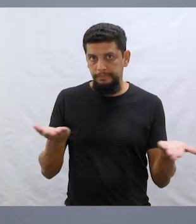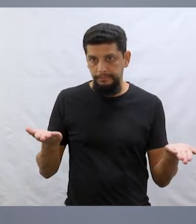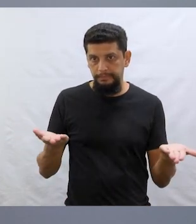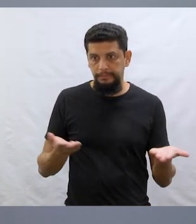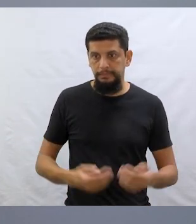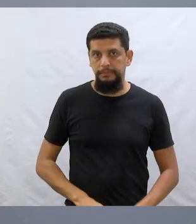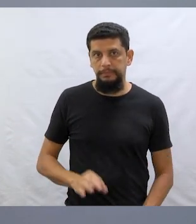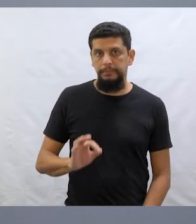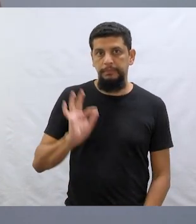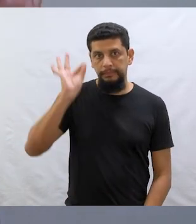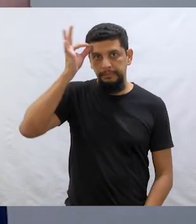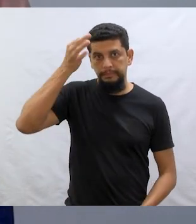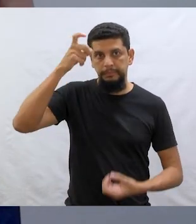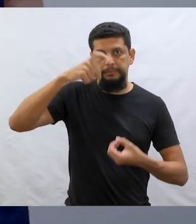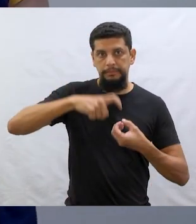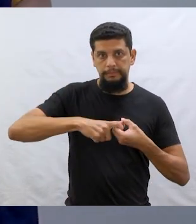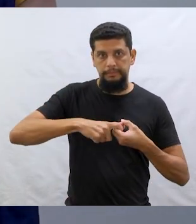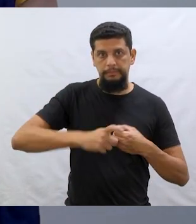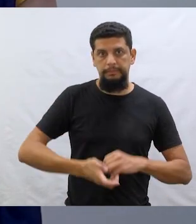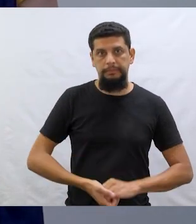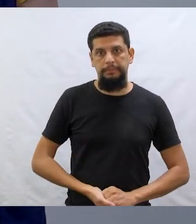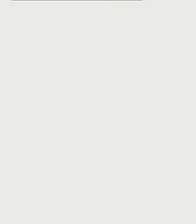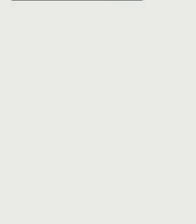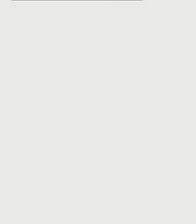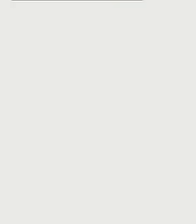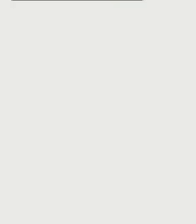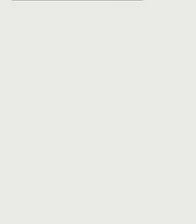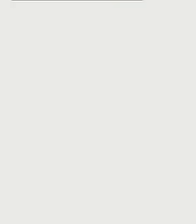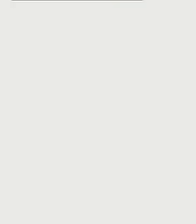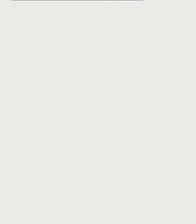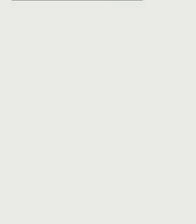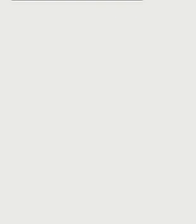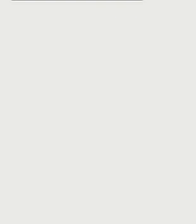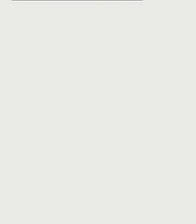você e logo voltaremos.